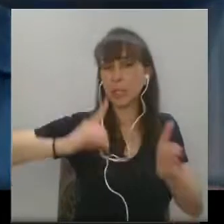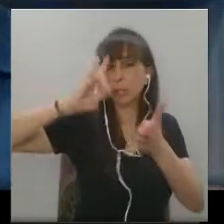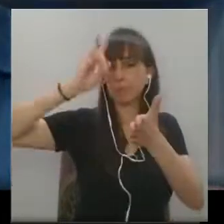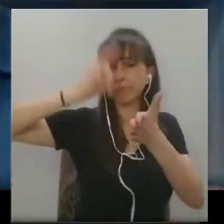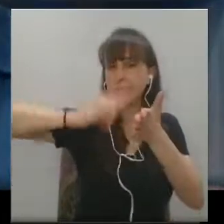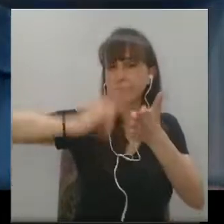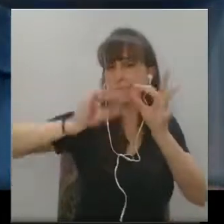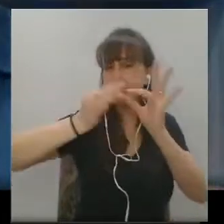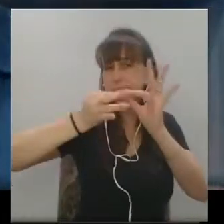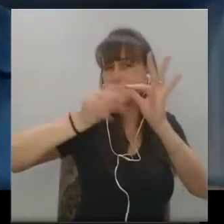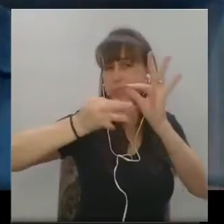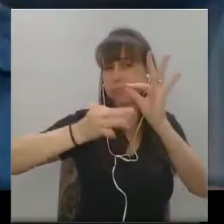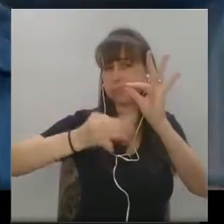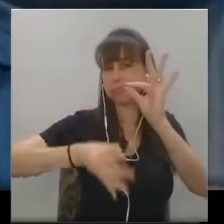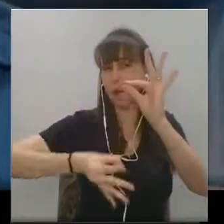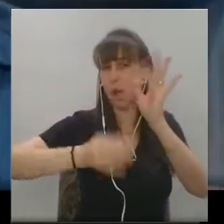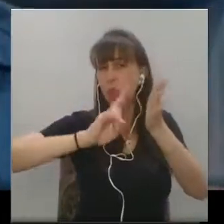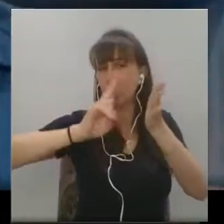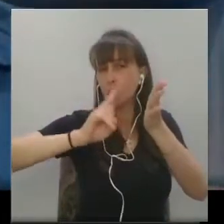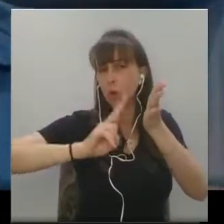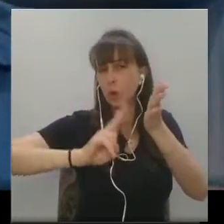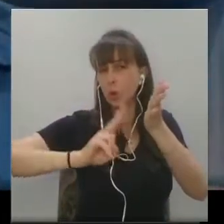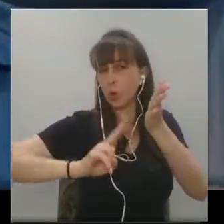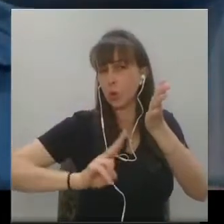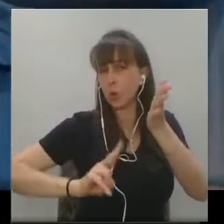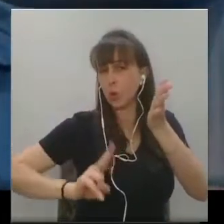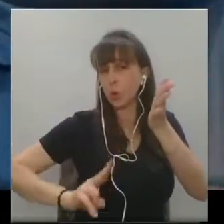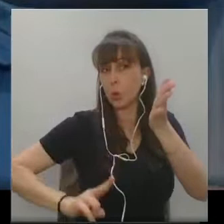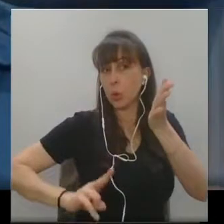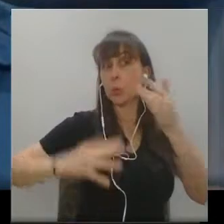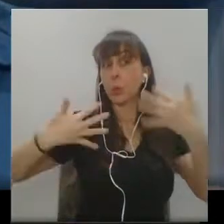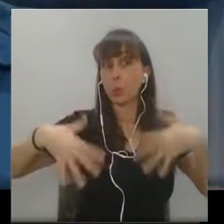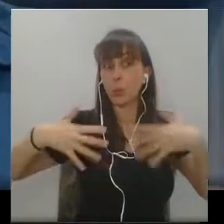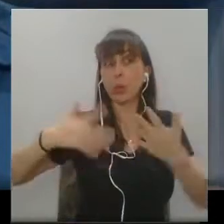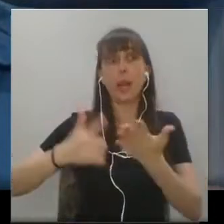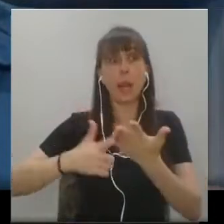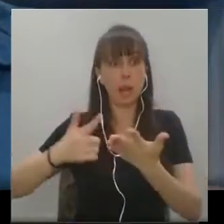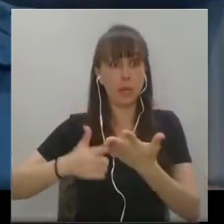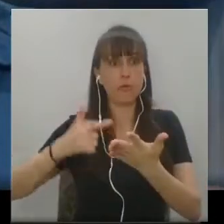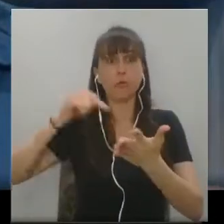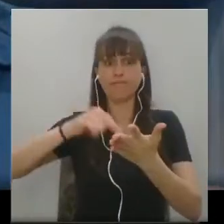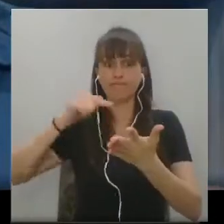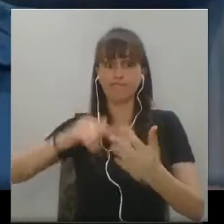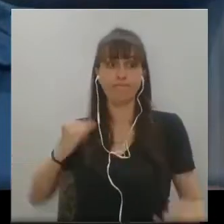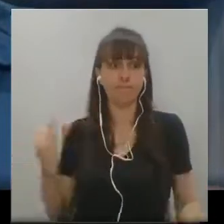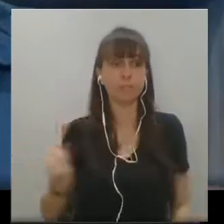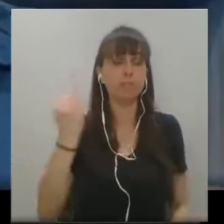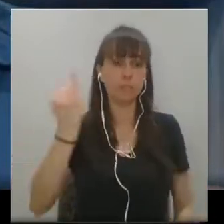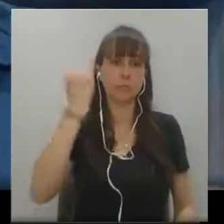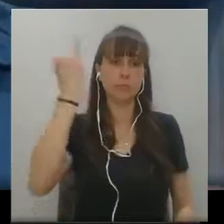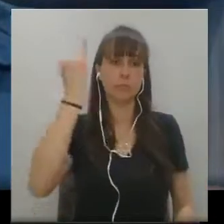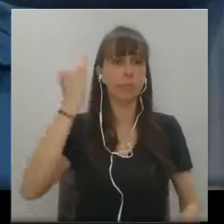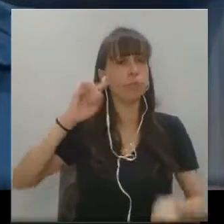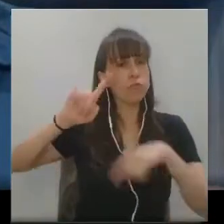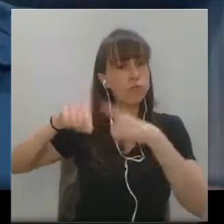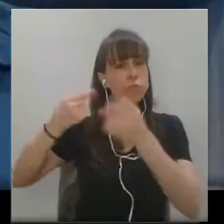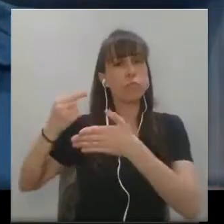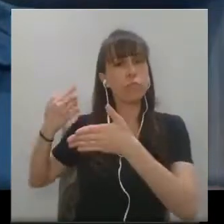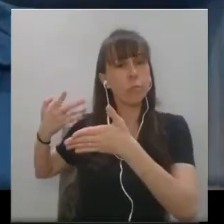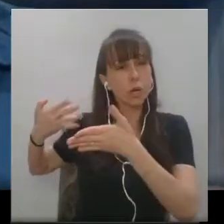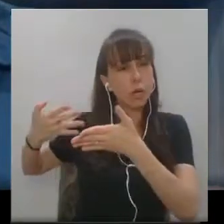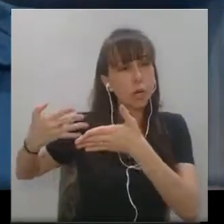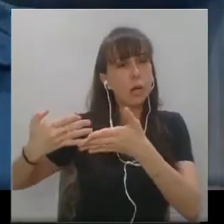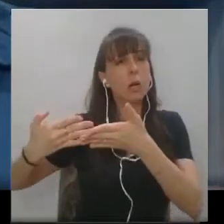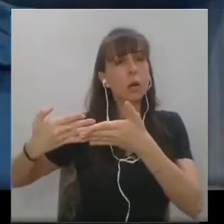muito grande que eles publicaram e que eles consideravam como sendo essenciais. E com o passar do tempo, as universidades,